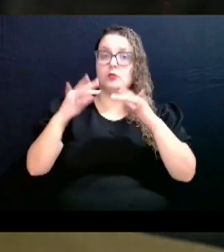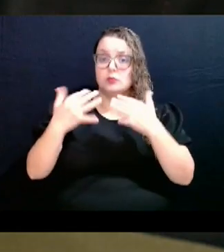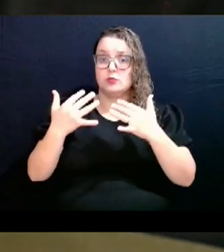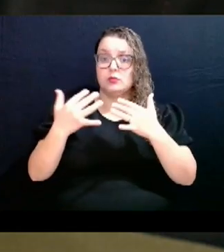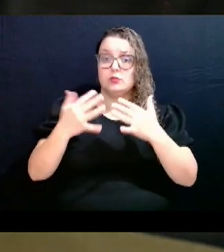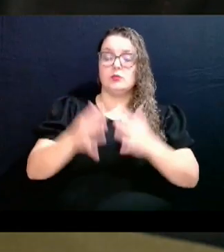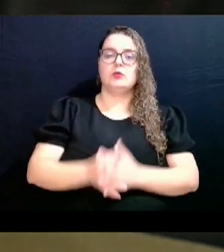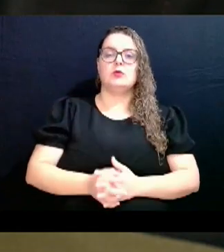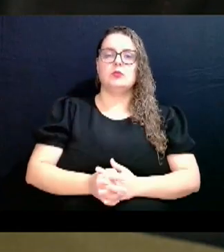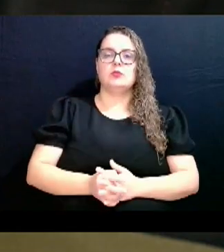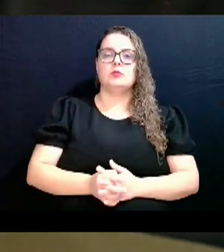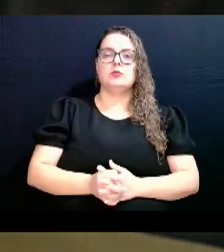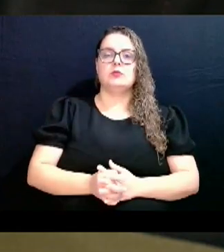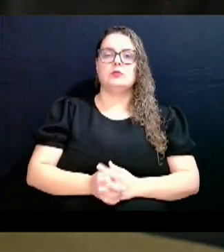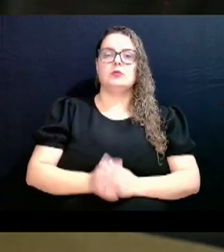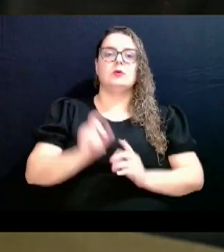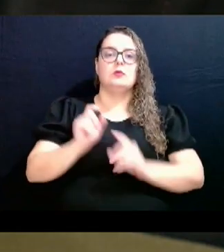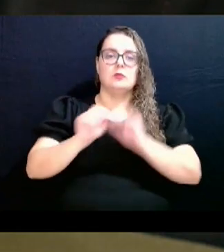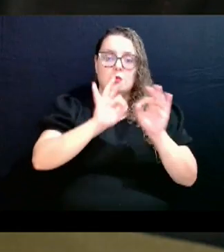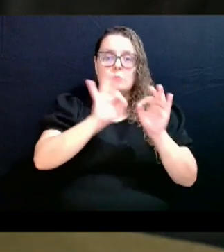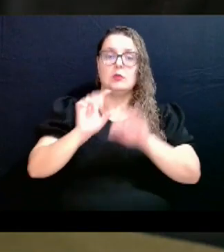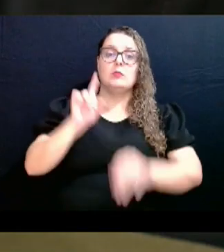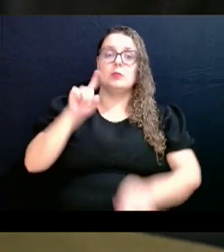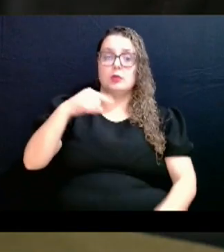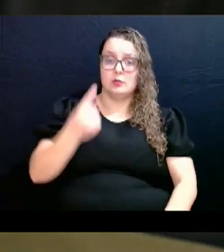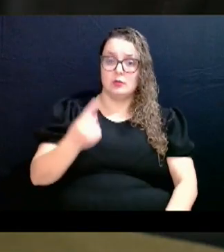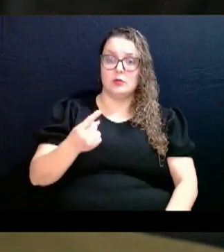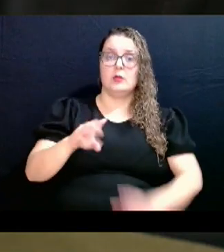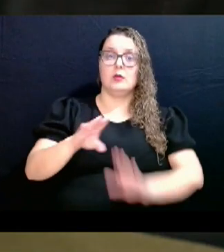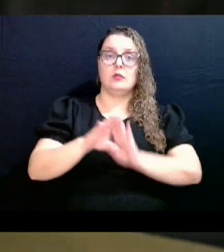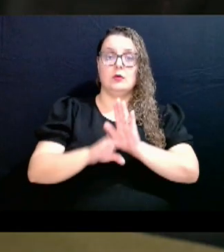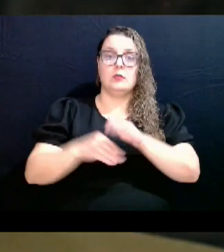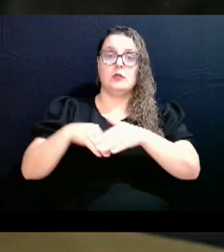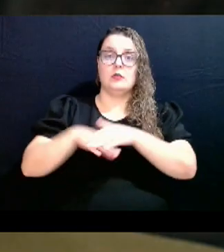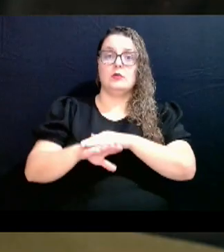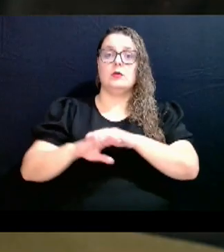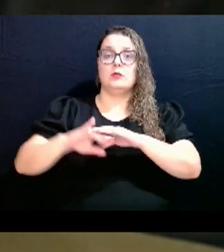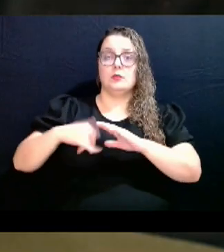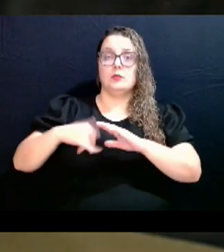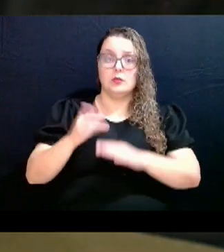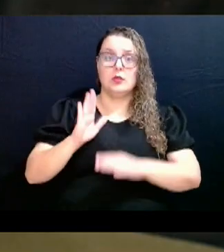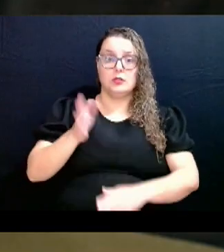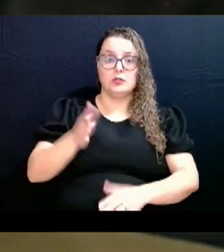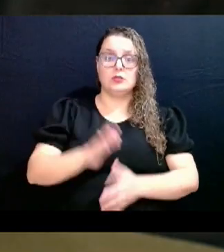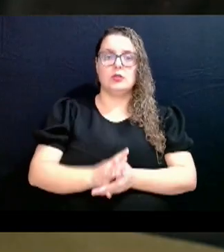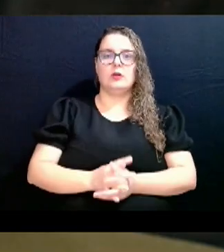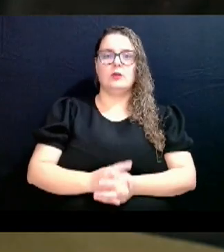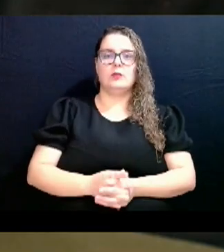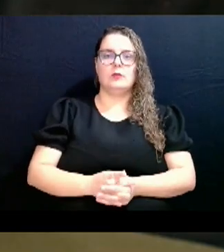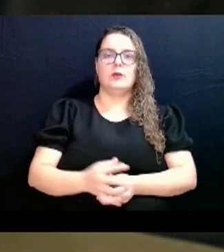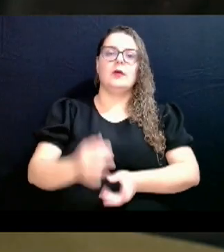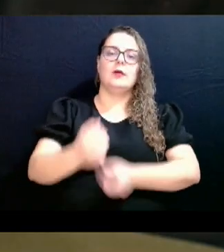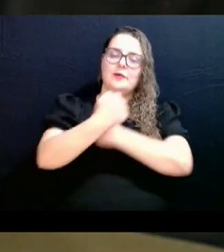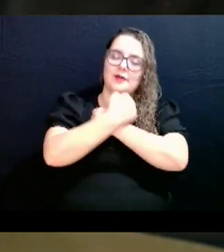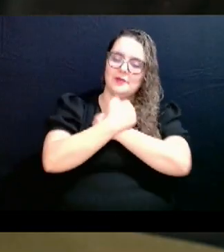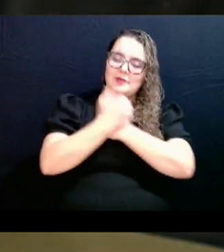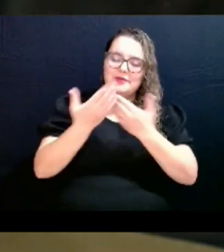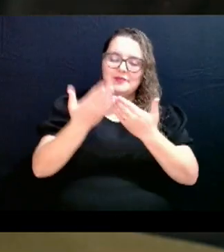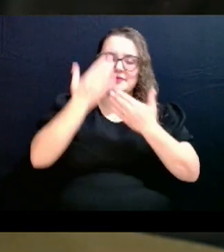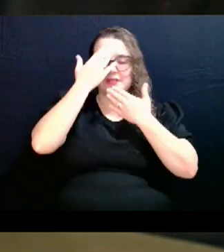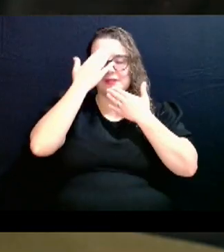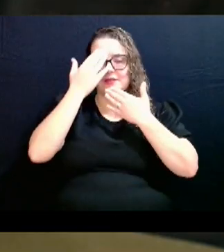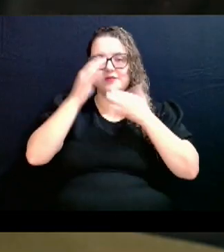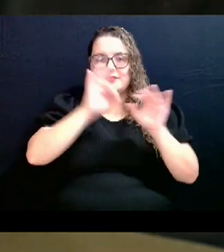assistindo, né? E para quem vai assistir depois, que esse programa vai ficar no YouTube também, já está no YouTube, então aquele abraço para você, obrigada pela sua audiência, pela